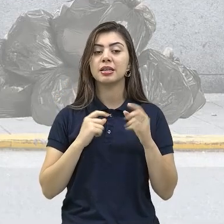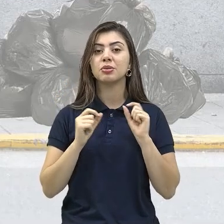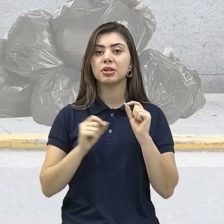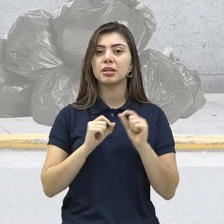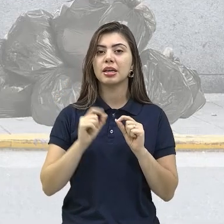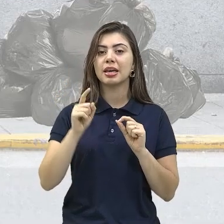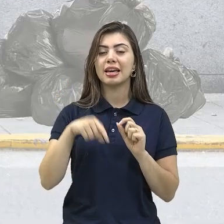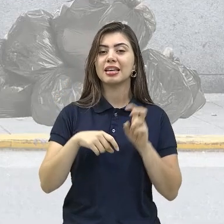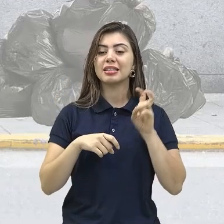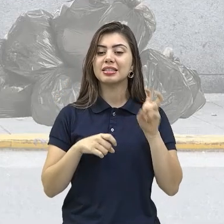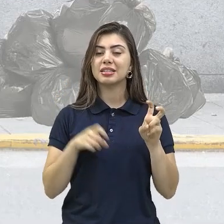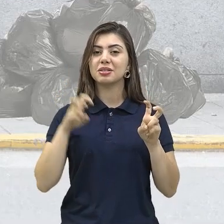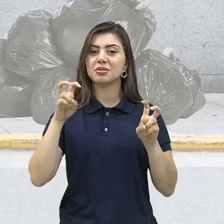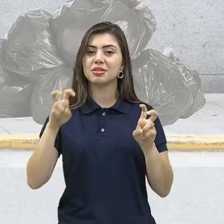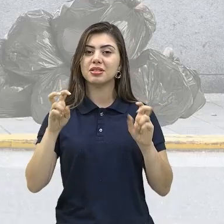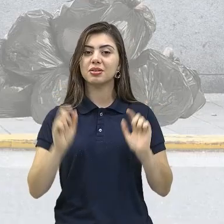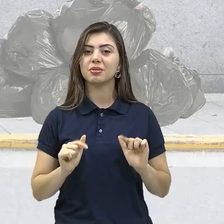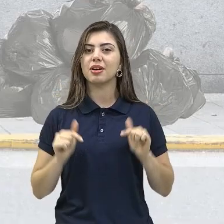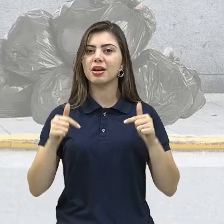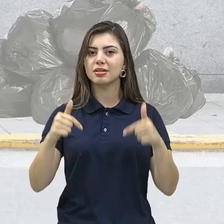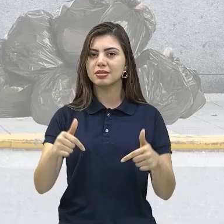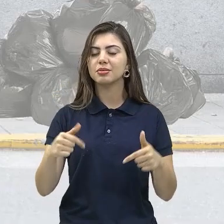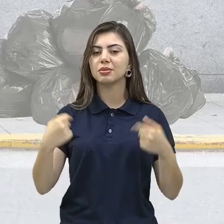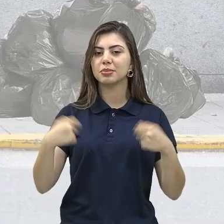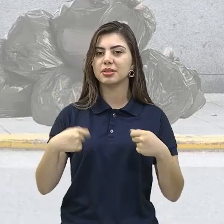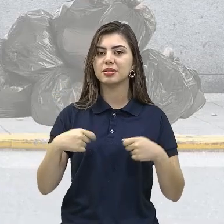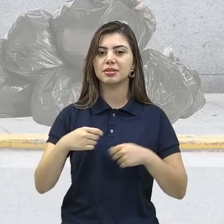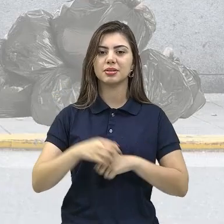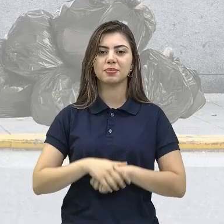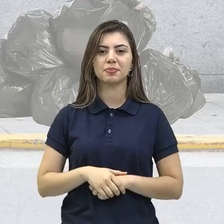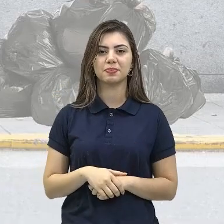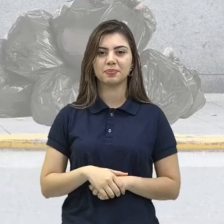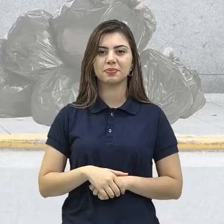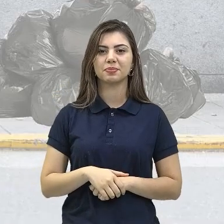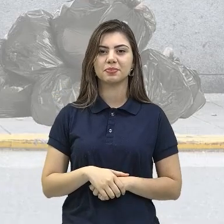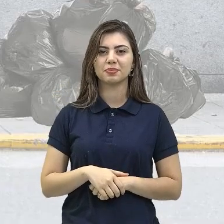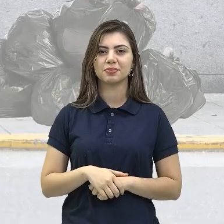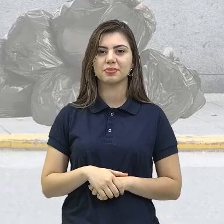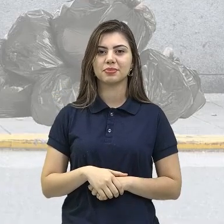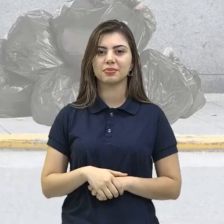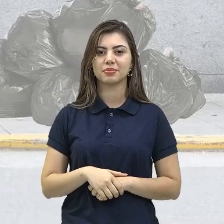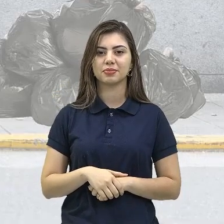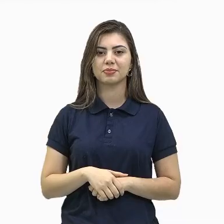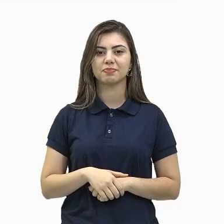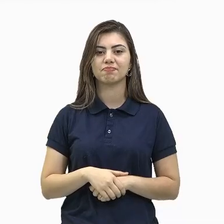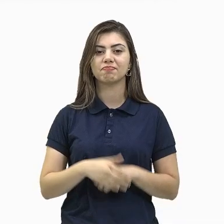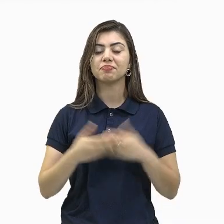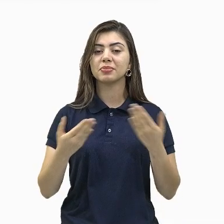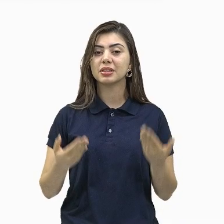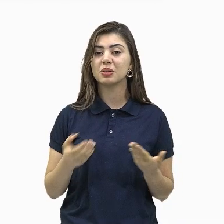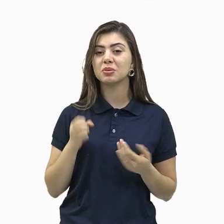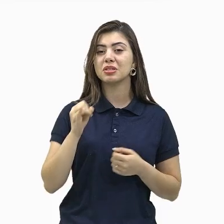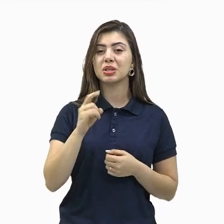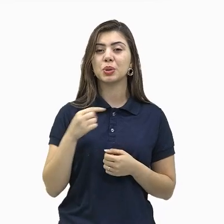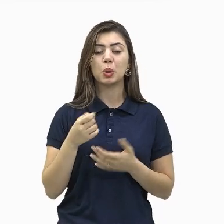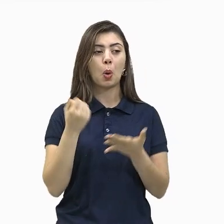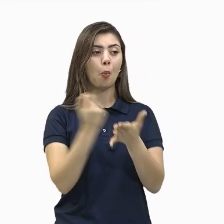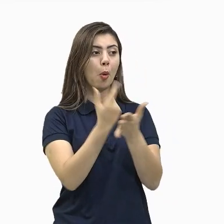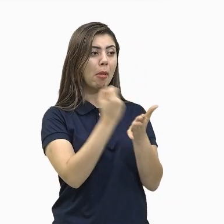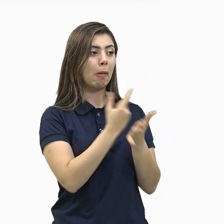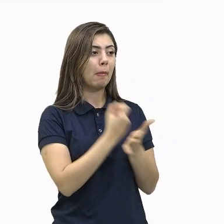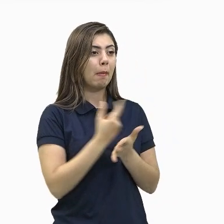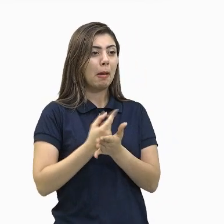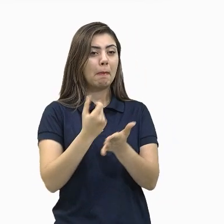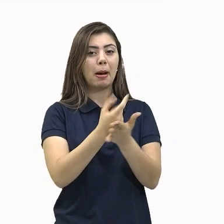sobre esse consumo que ocorre? Vejam vocês. O consumo exagerado, um estudo feito